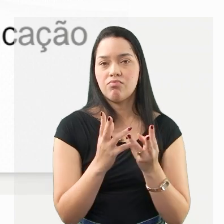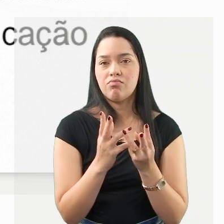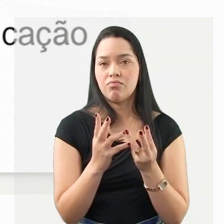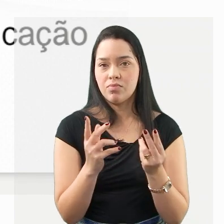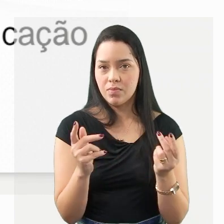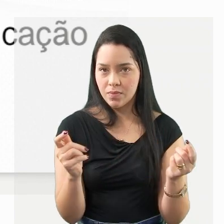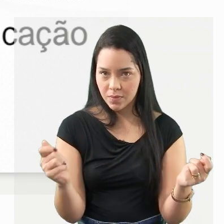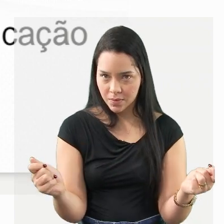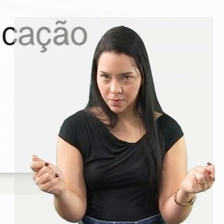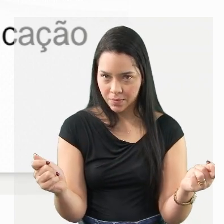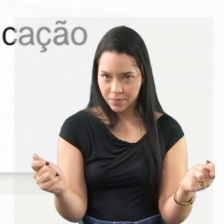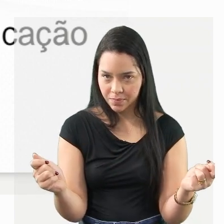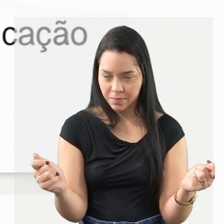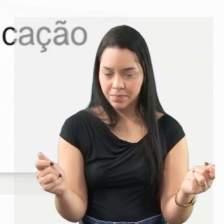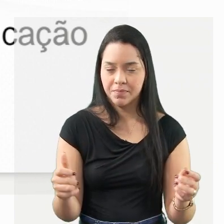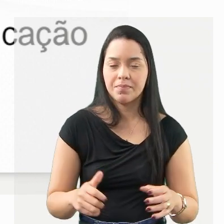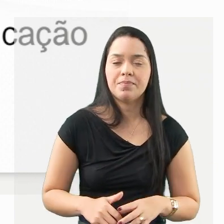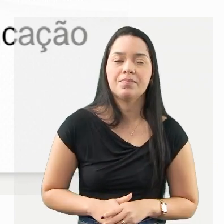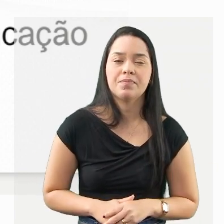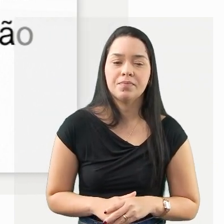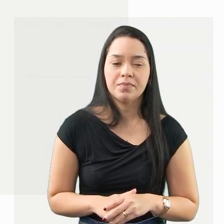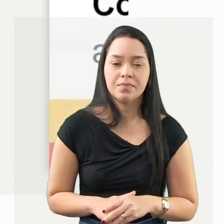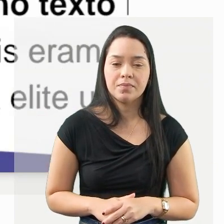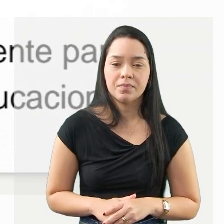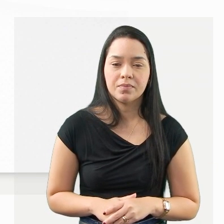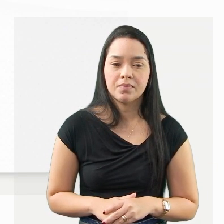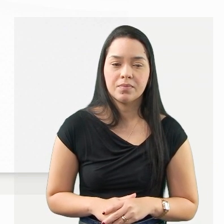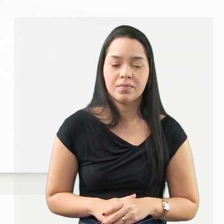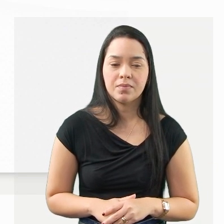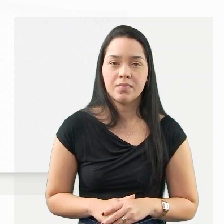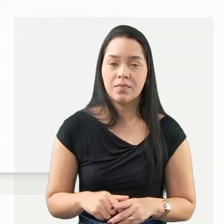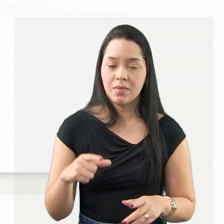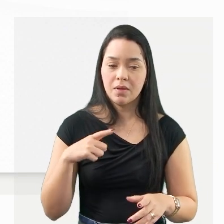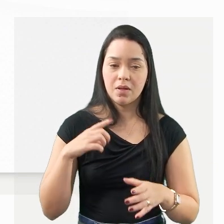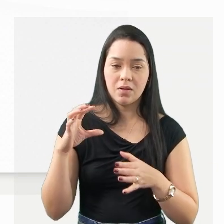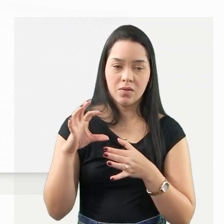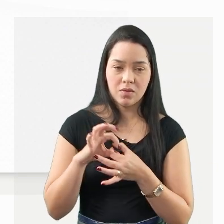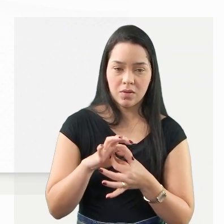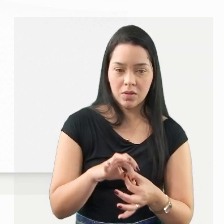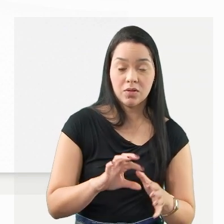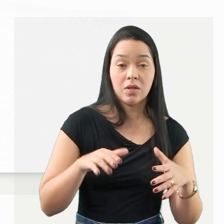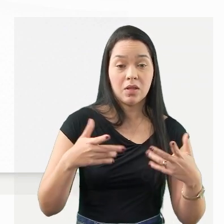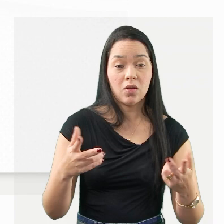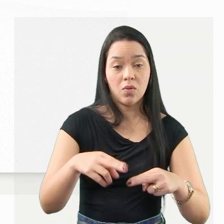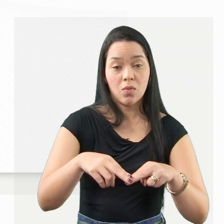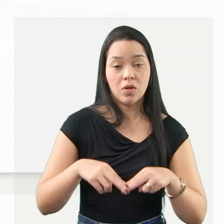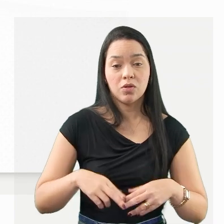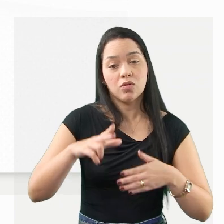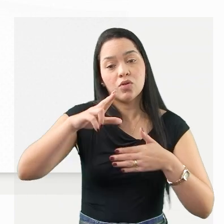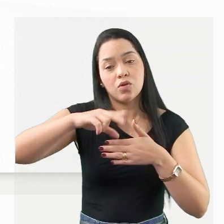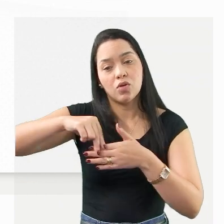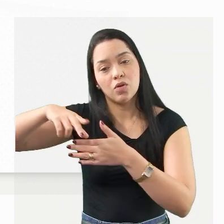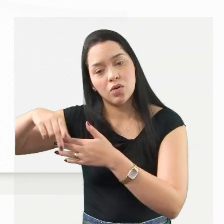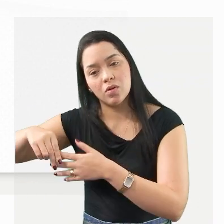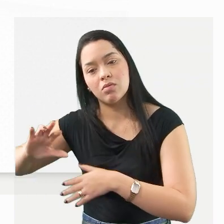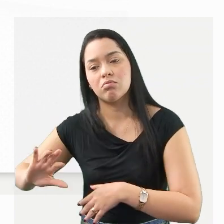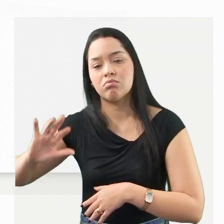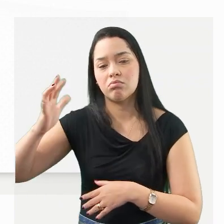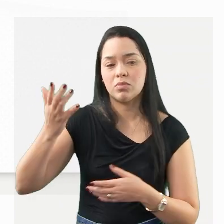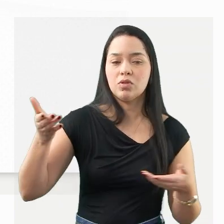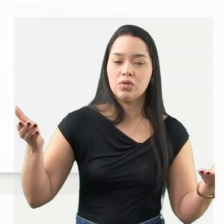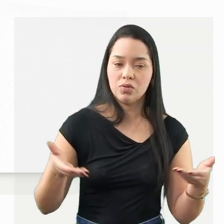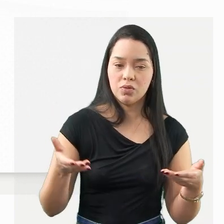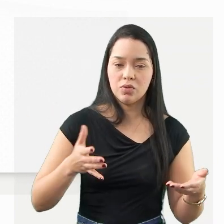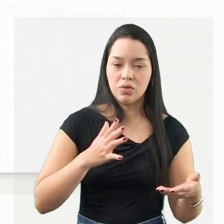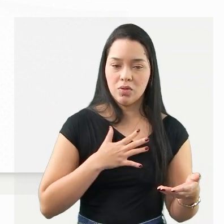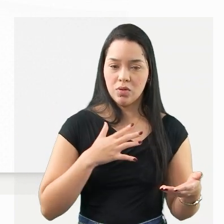onde outros meios de educação eram escassos, né? Então a gente tem esse contexto. Além disso, os cordéis abordavam eventos atuais, como